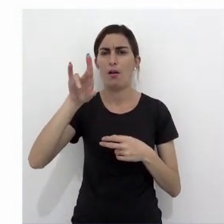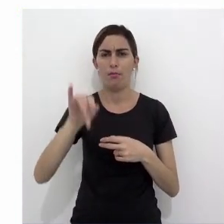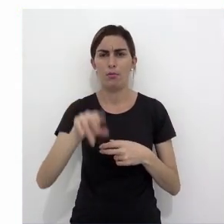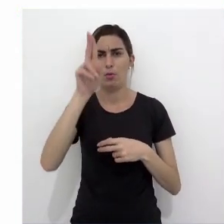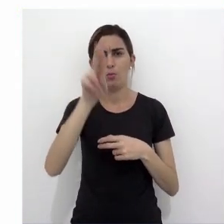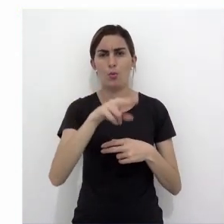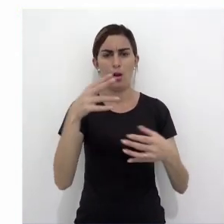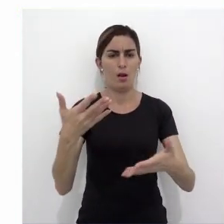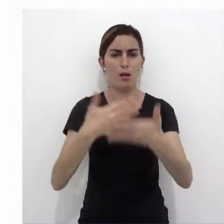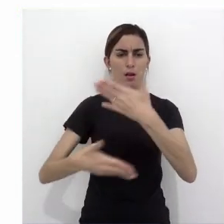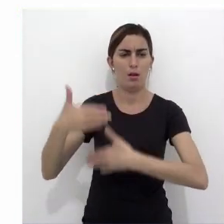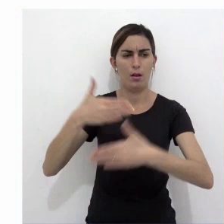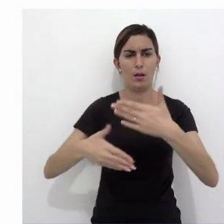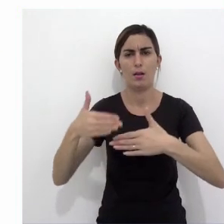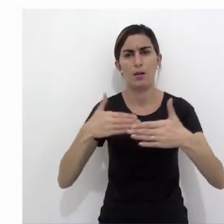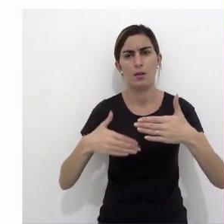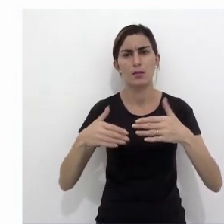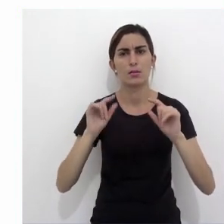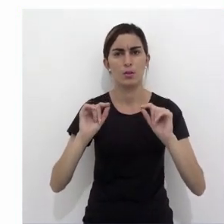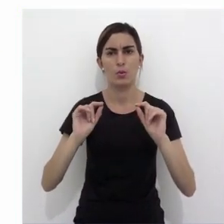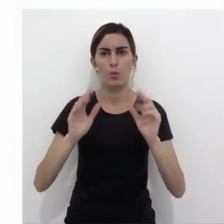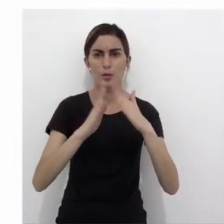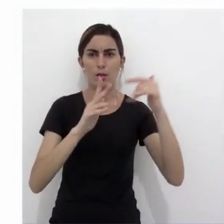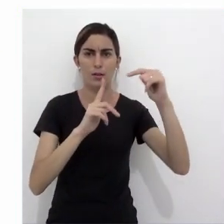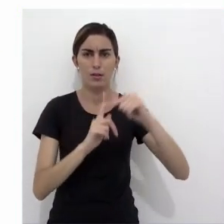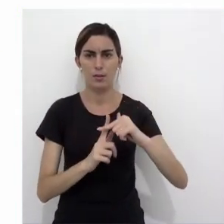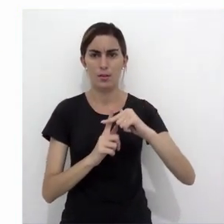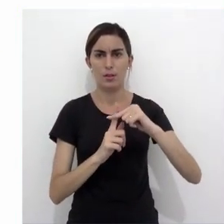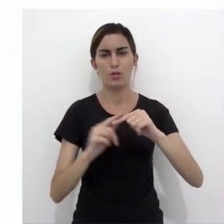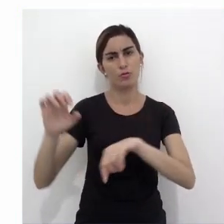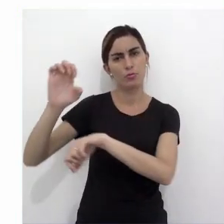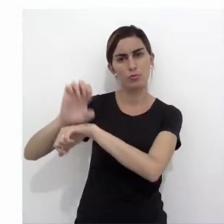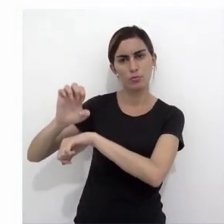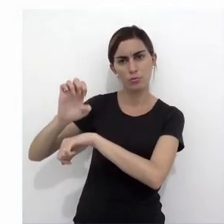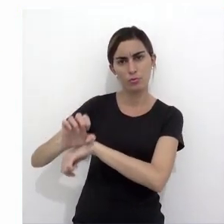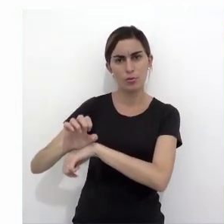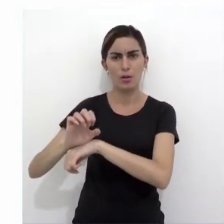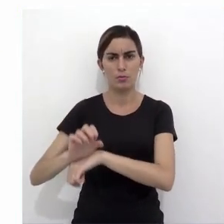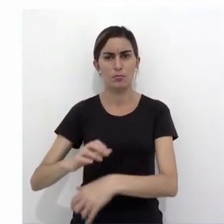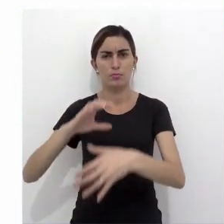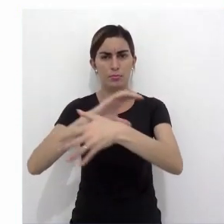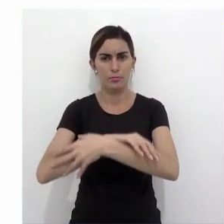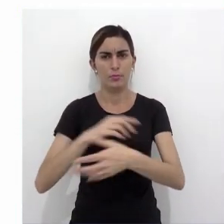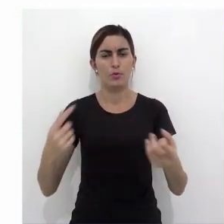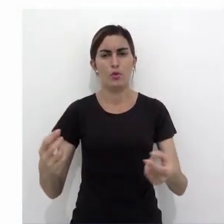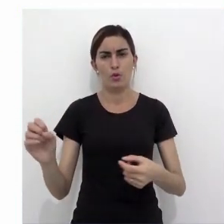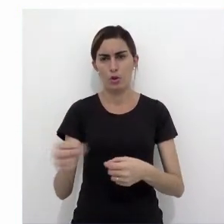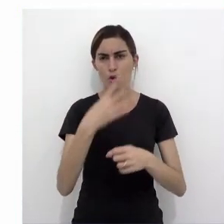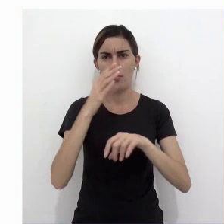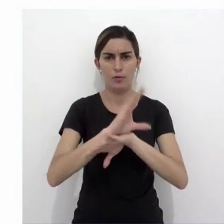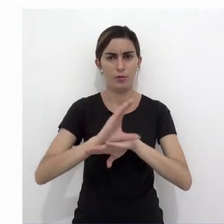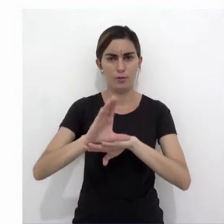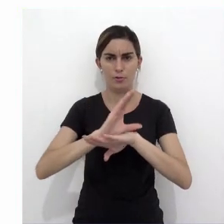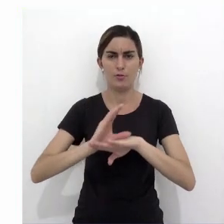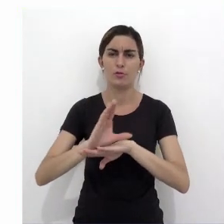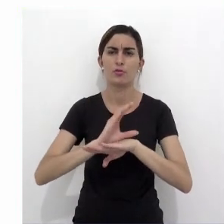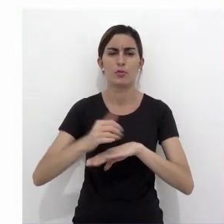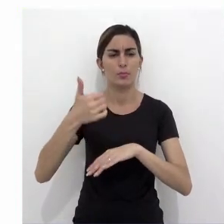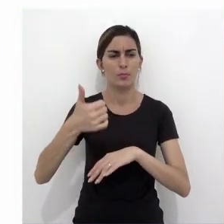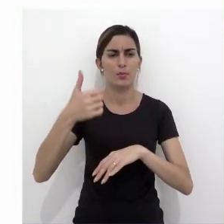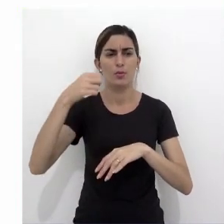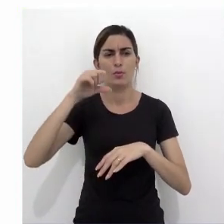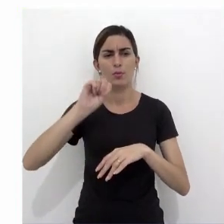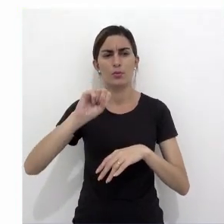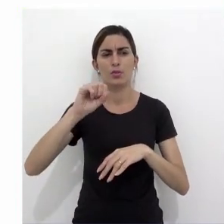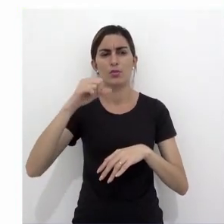bem estreita entre a Igreja e o Estado. De acordo com a nossa Constituição de 1824, não é? Existia